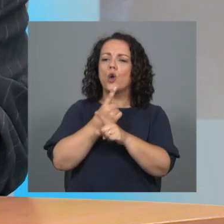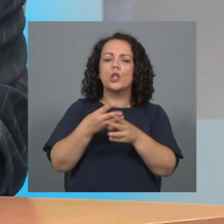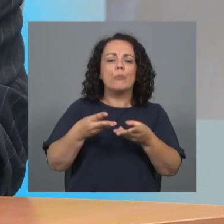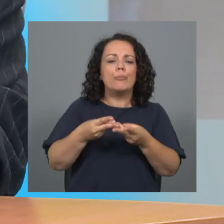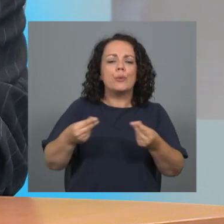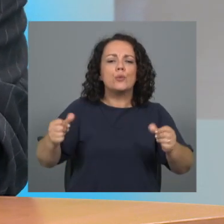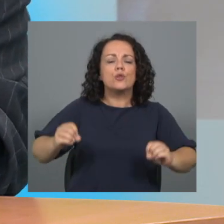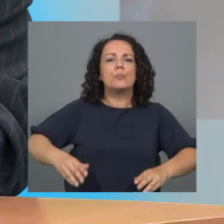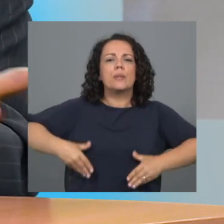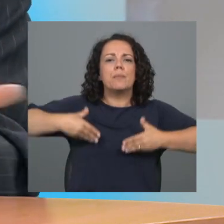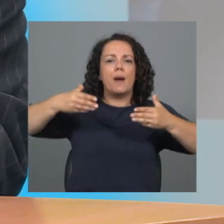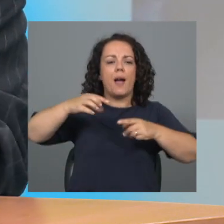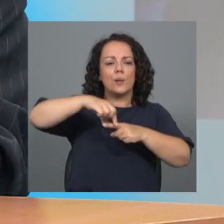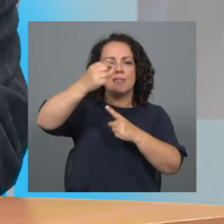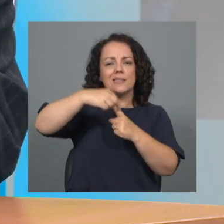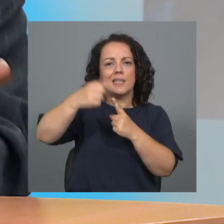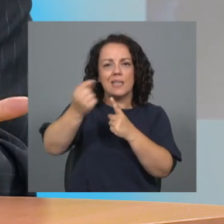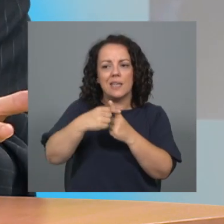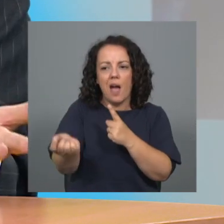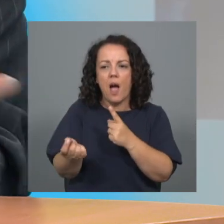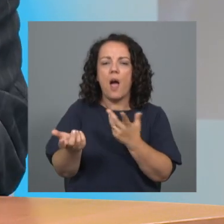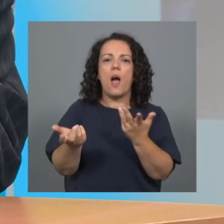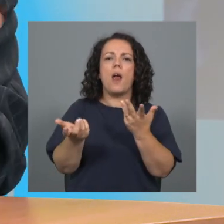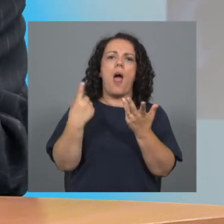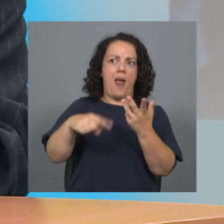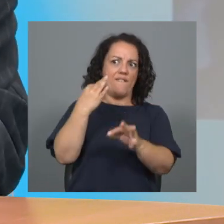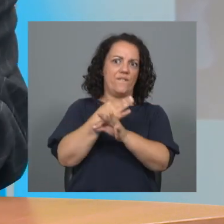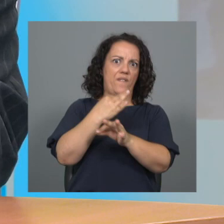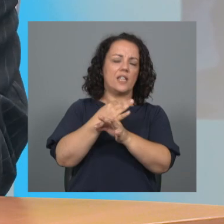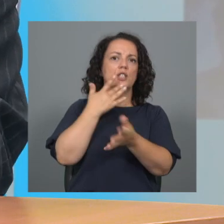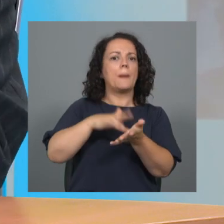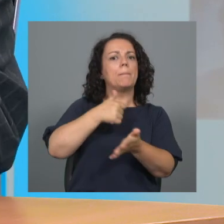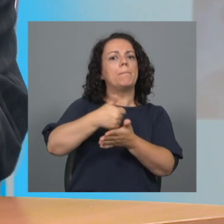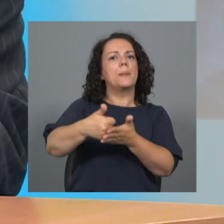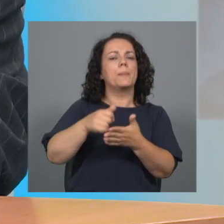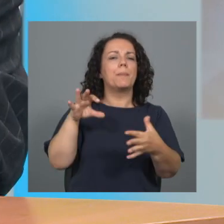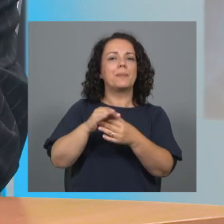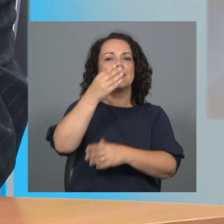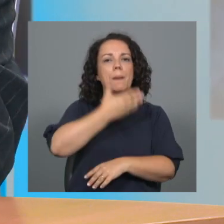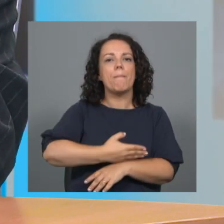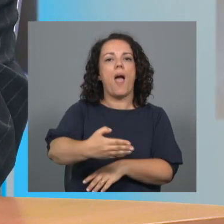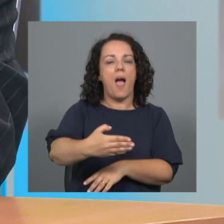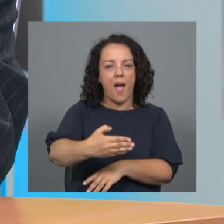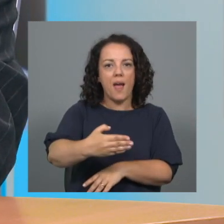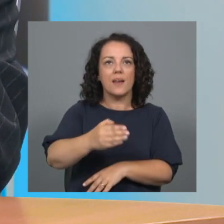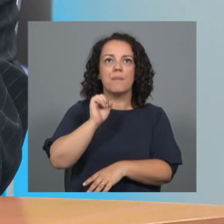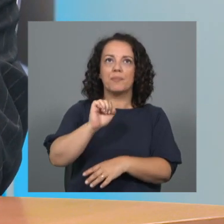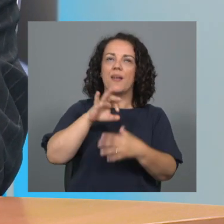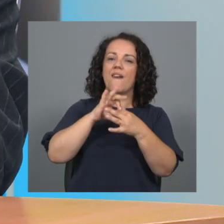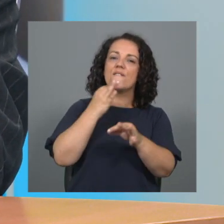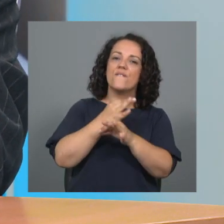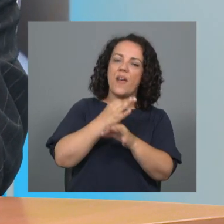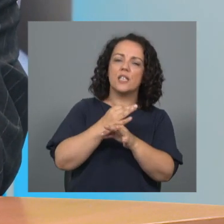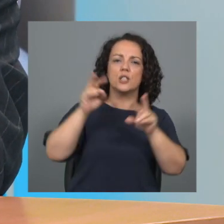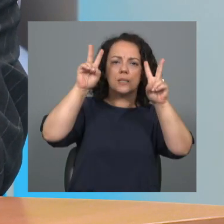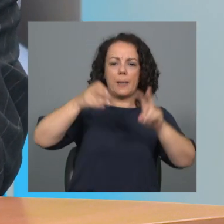das searas. Até temos uma festa bíblica sobre isso, que é a festa das semanas, a festa das primícias. Pois